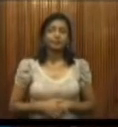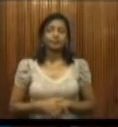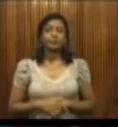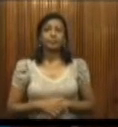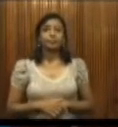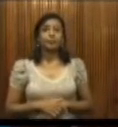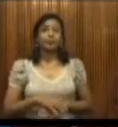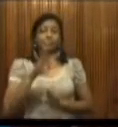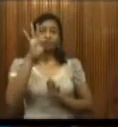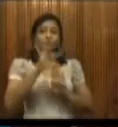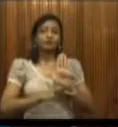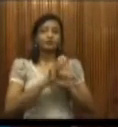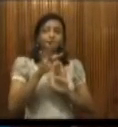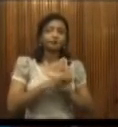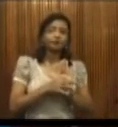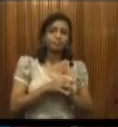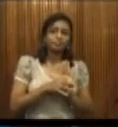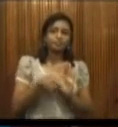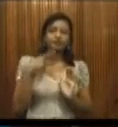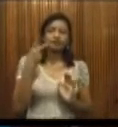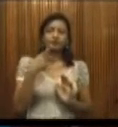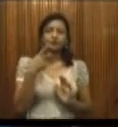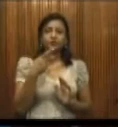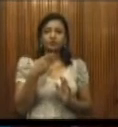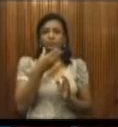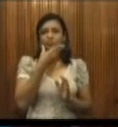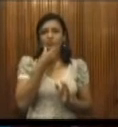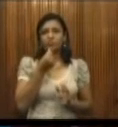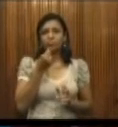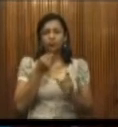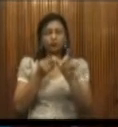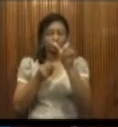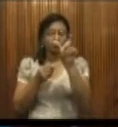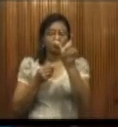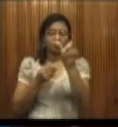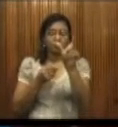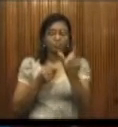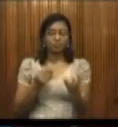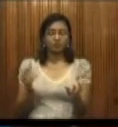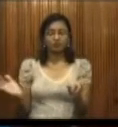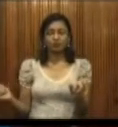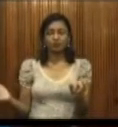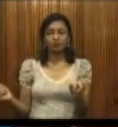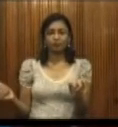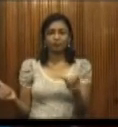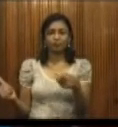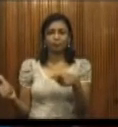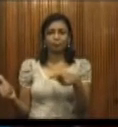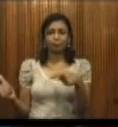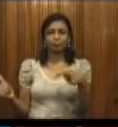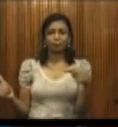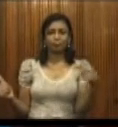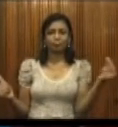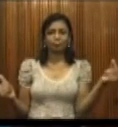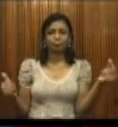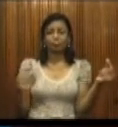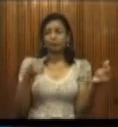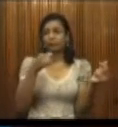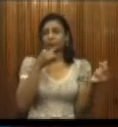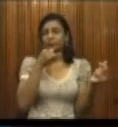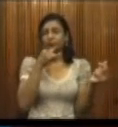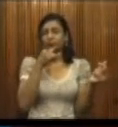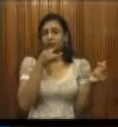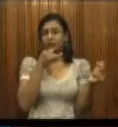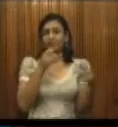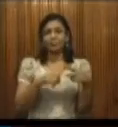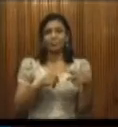O texto diz que ele se retira triste, porque ele era possuidor de muitas riquezas. Jesus